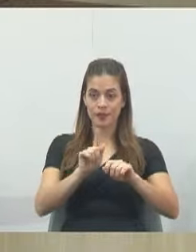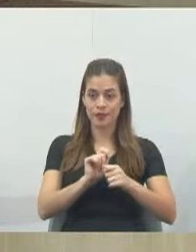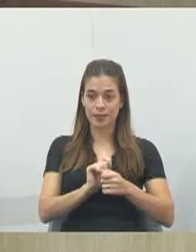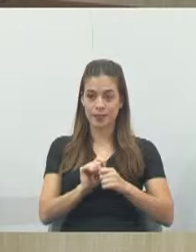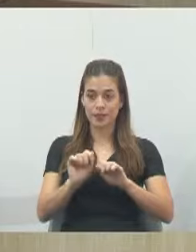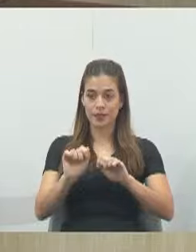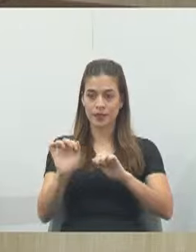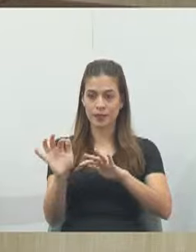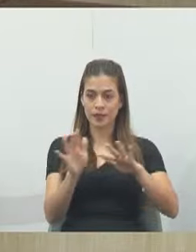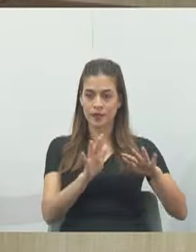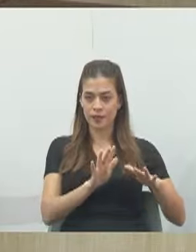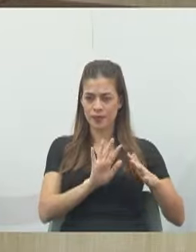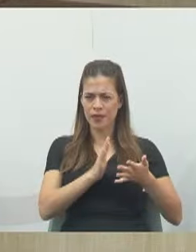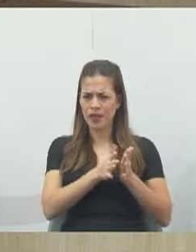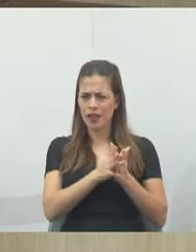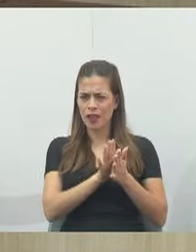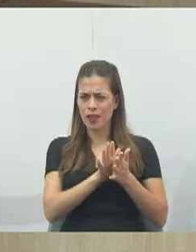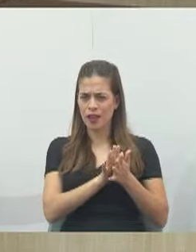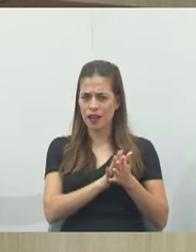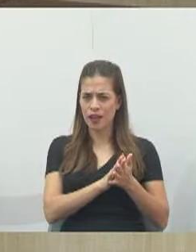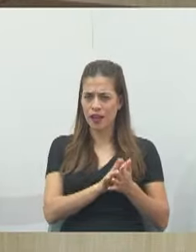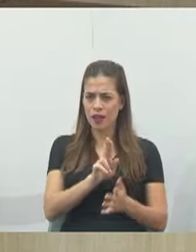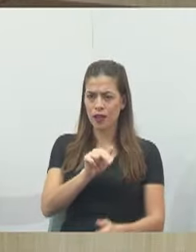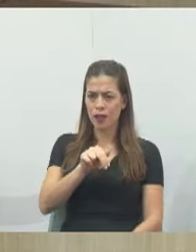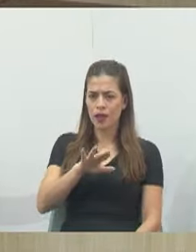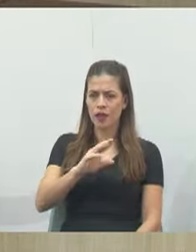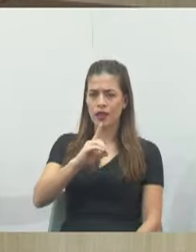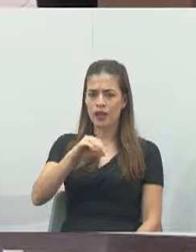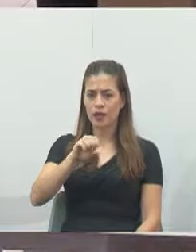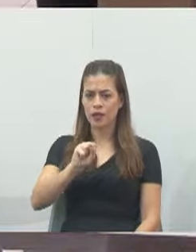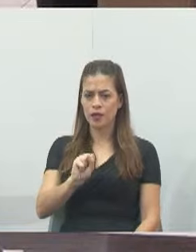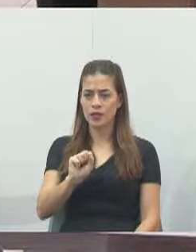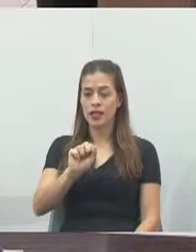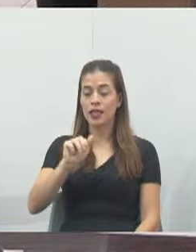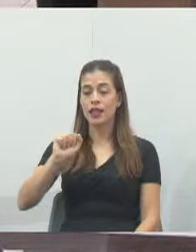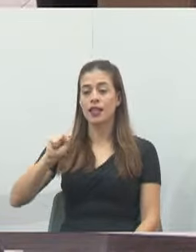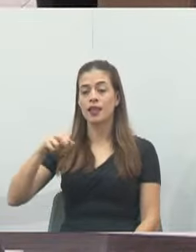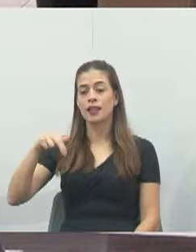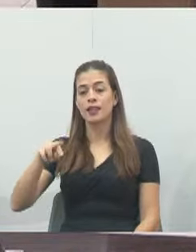Recreativo Escola de Samba Unidos de Santa Helena.